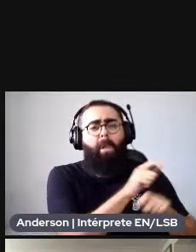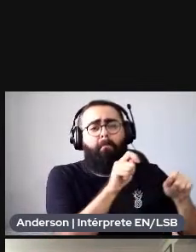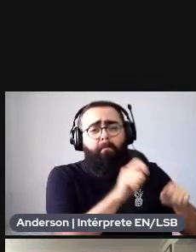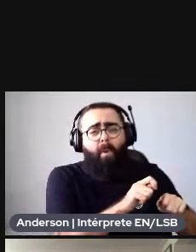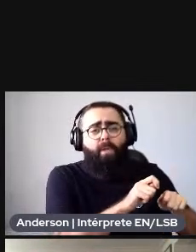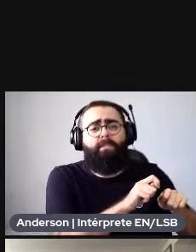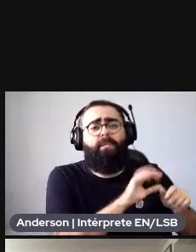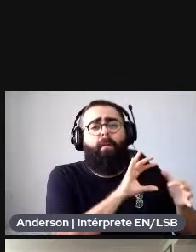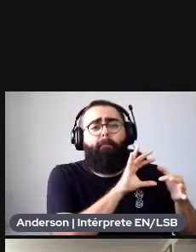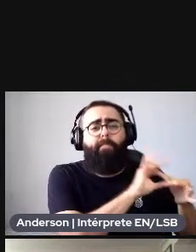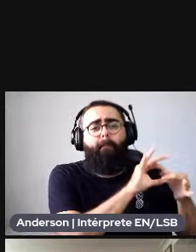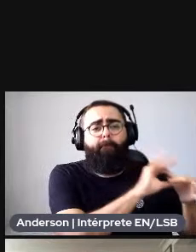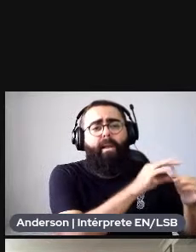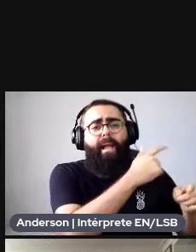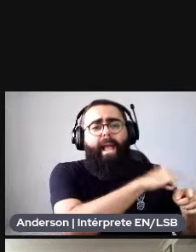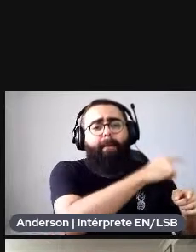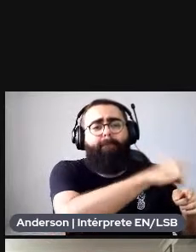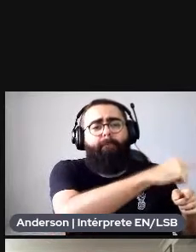tendencialmente.